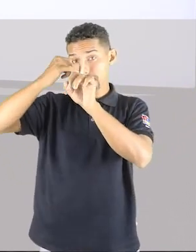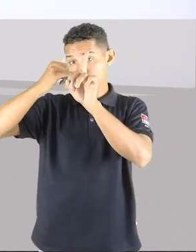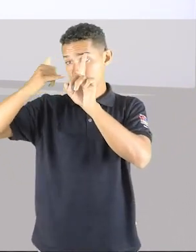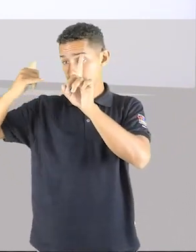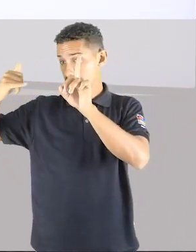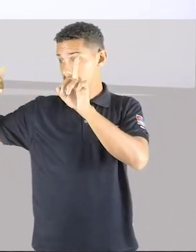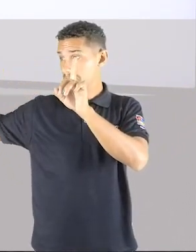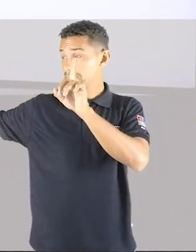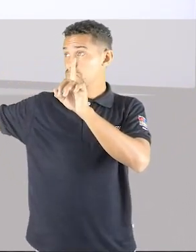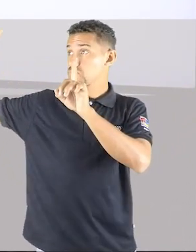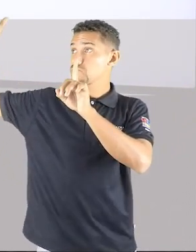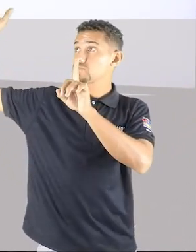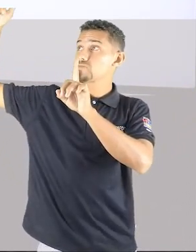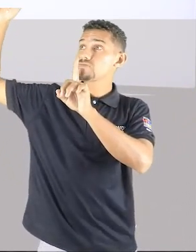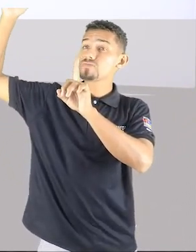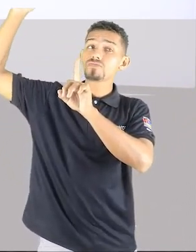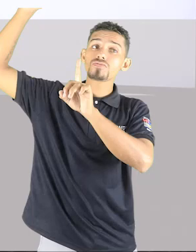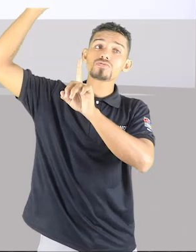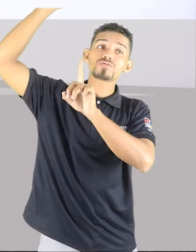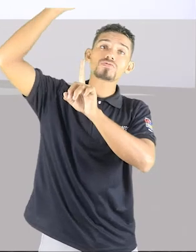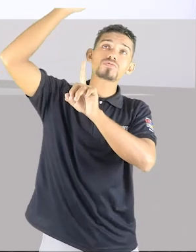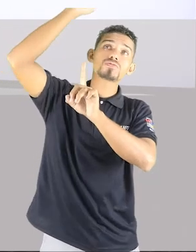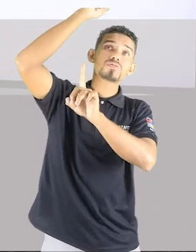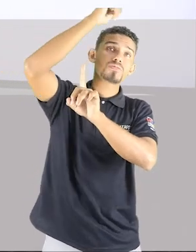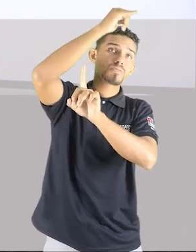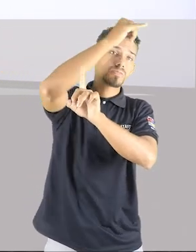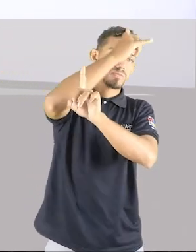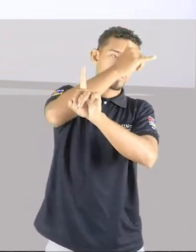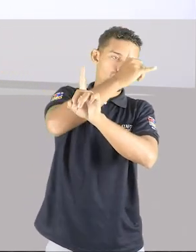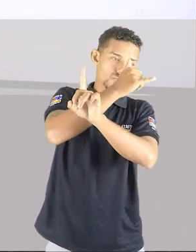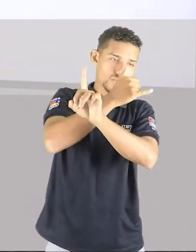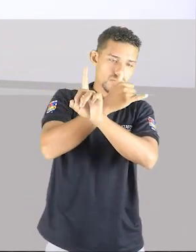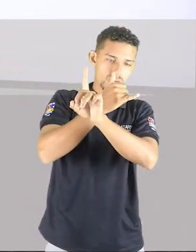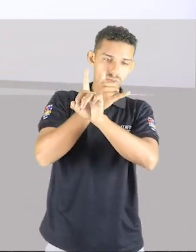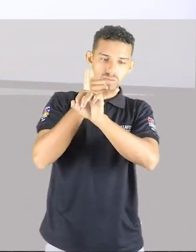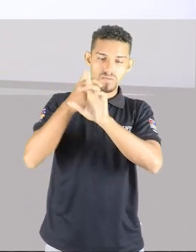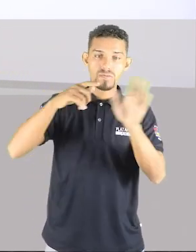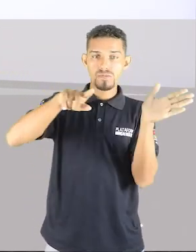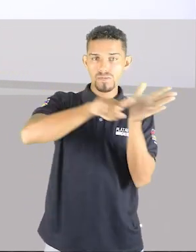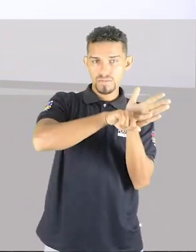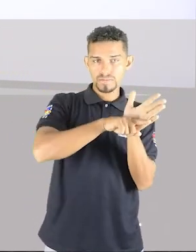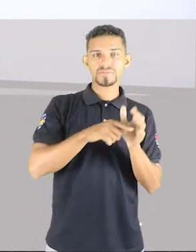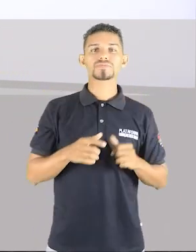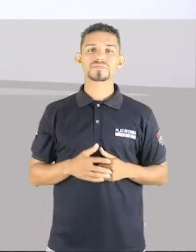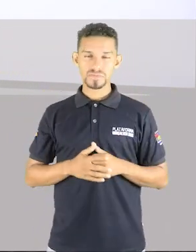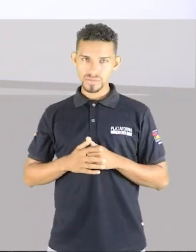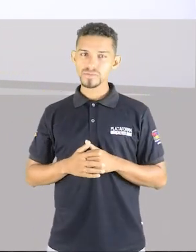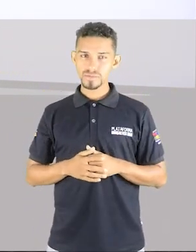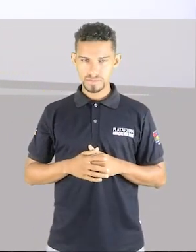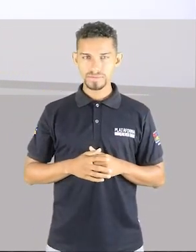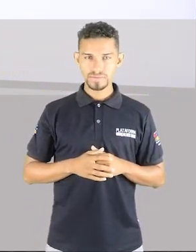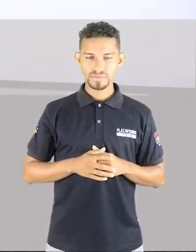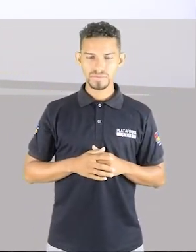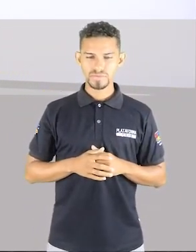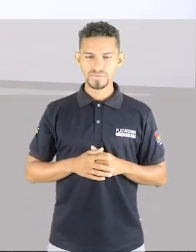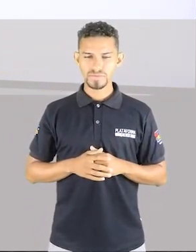positivo para dar uma volta no circuito e vir fraquinha pelo polo negativo